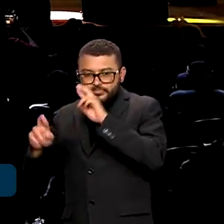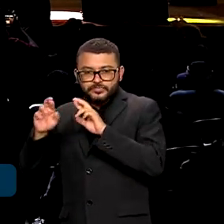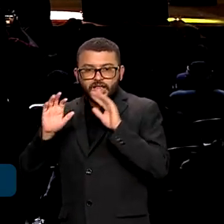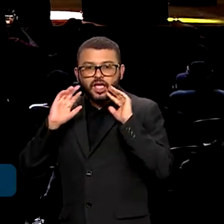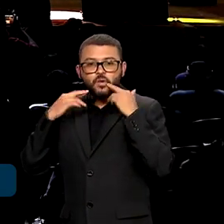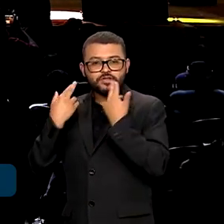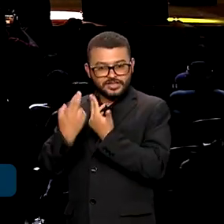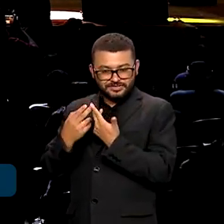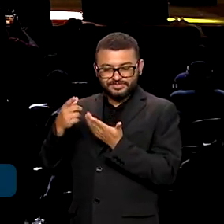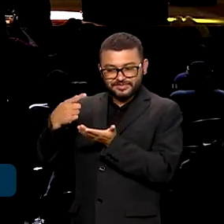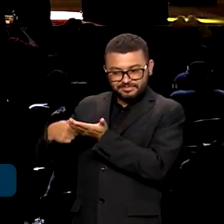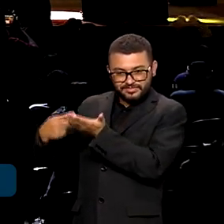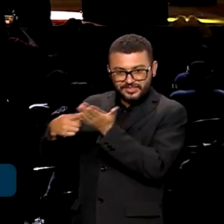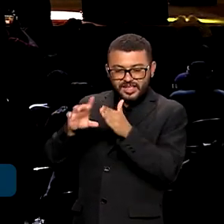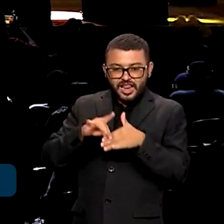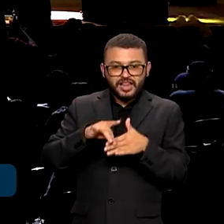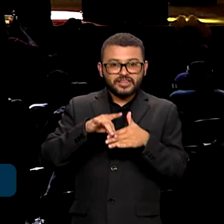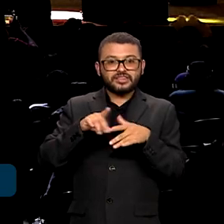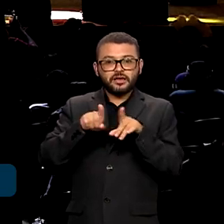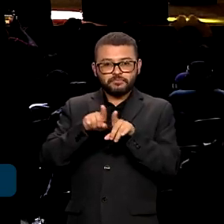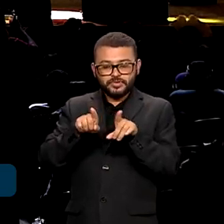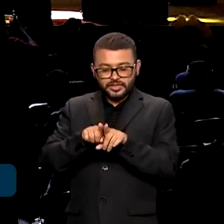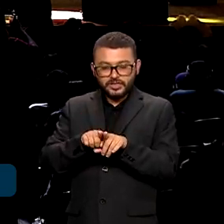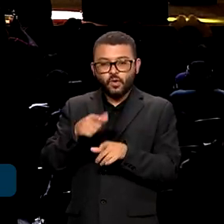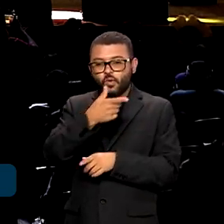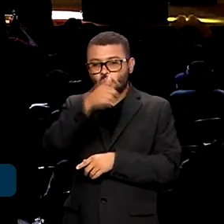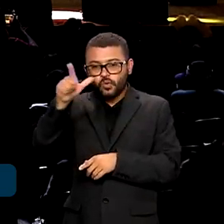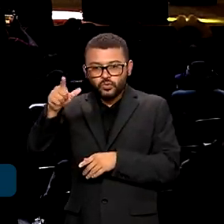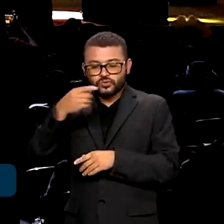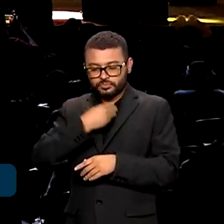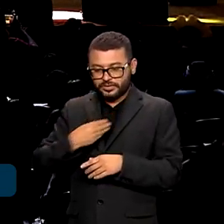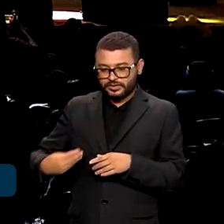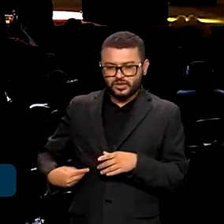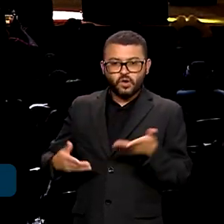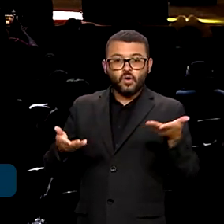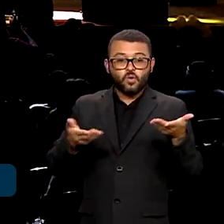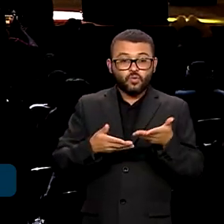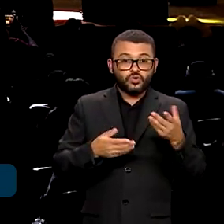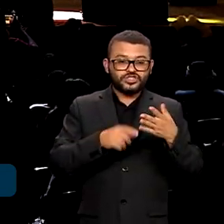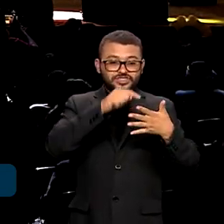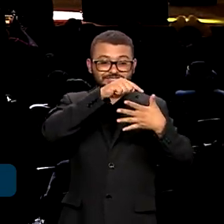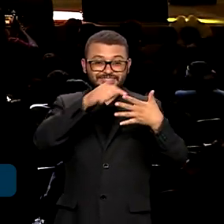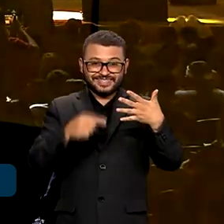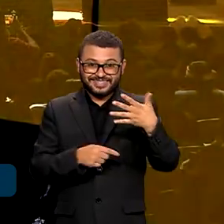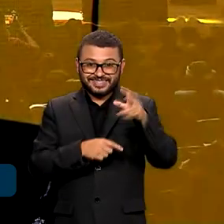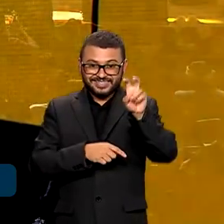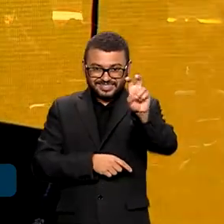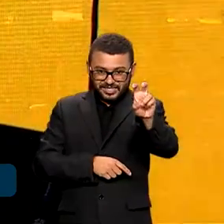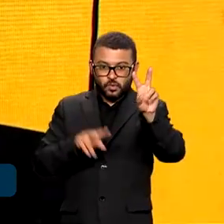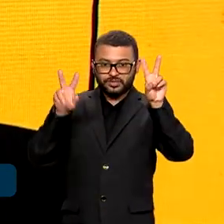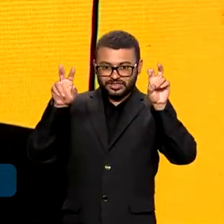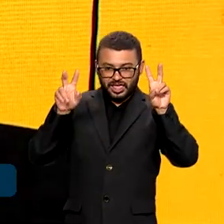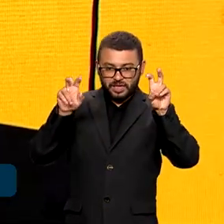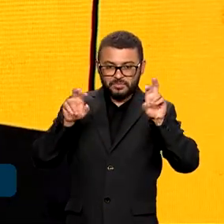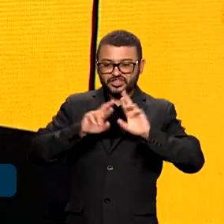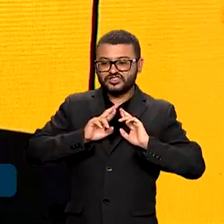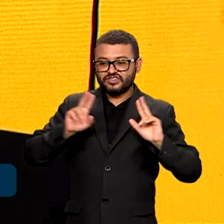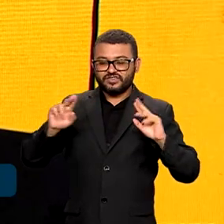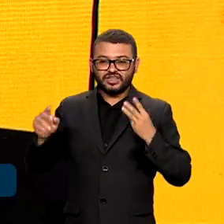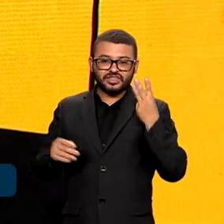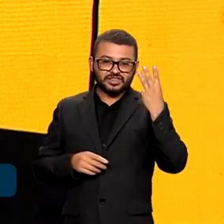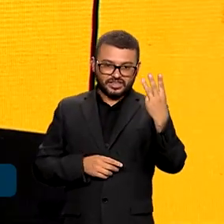plenária liderada pelo ministro Silvio. Aqui nós teremos 5 plenárias temáticas.